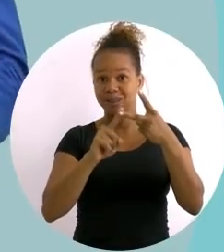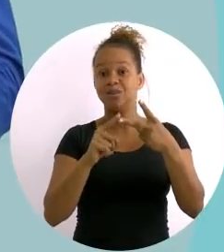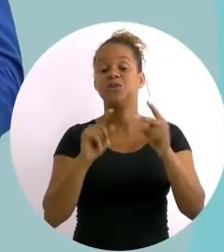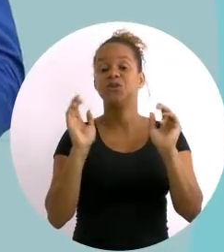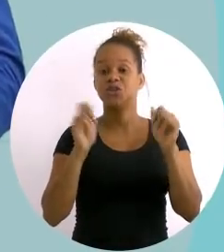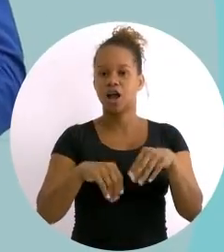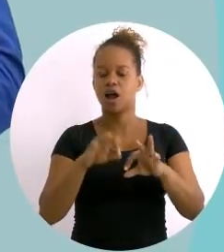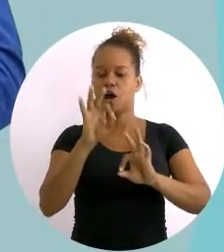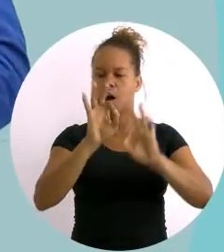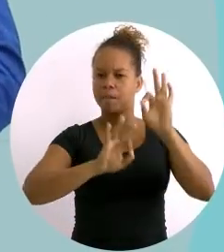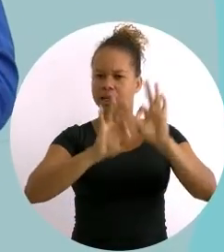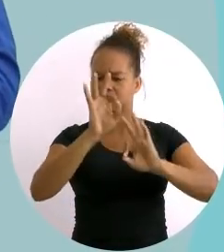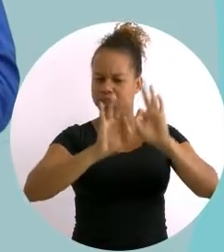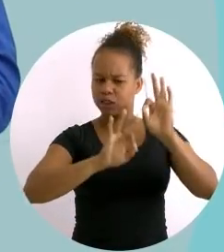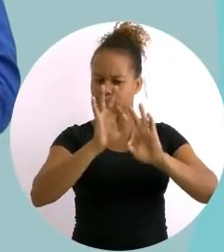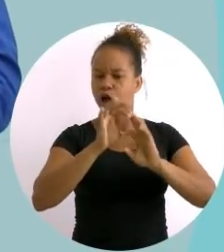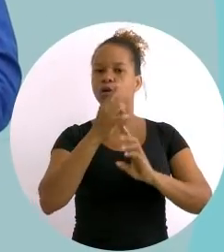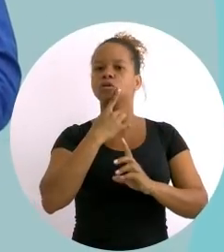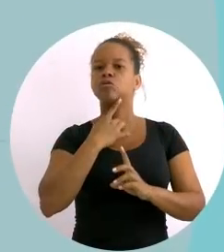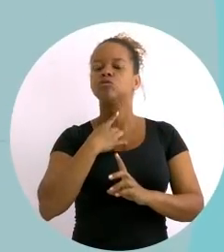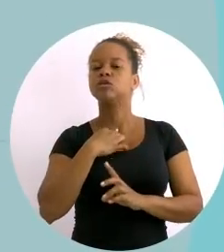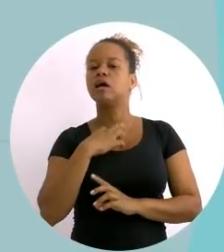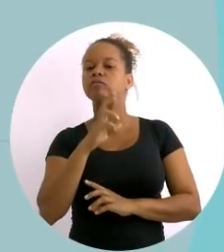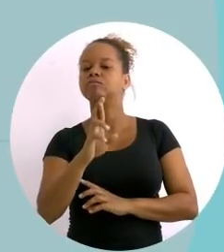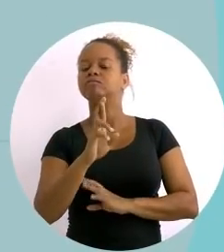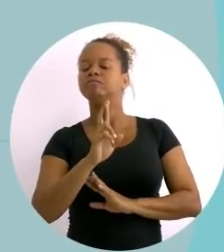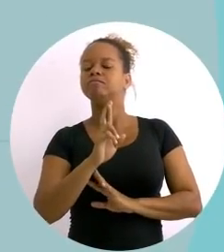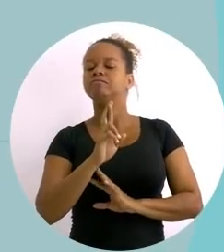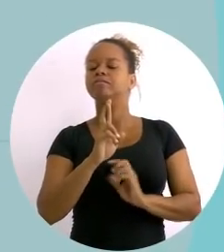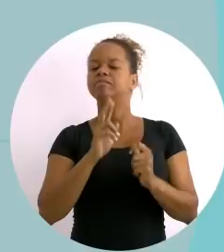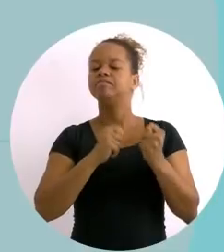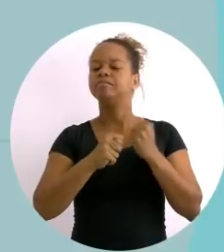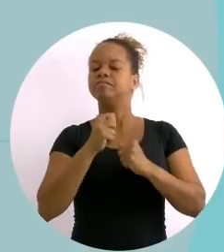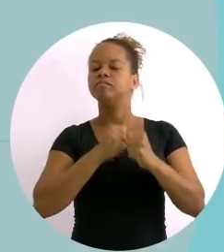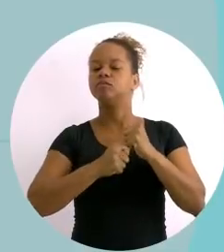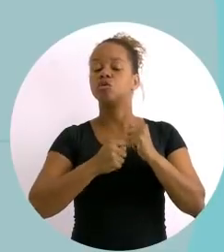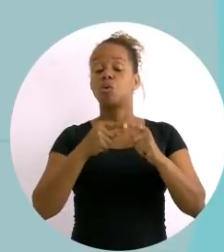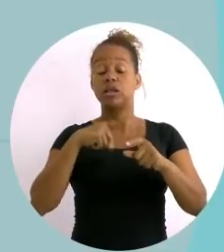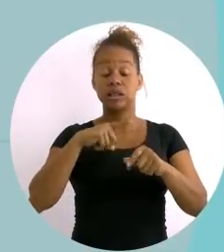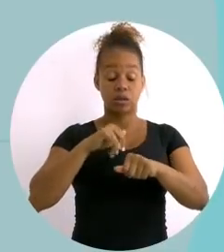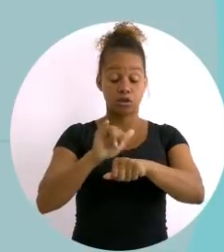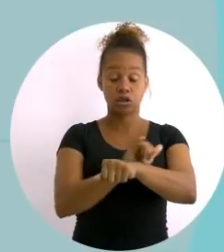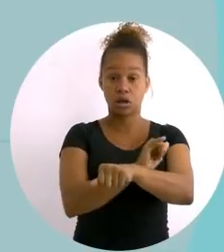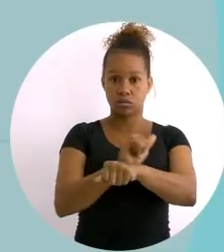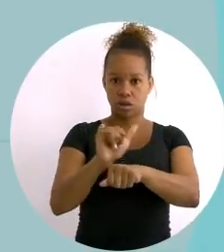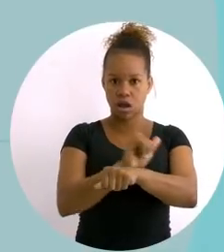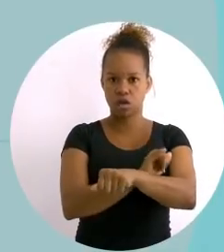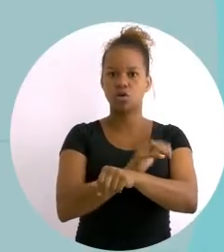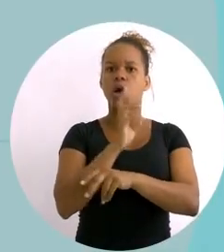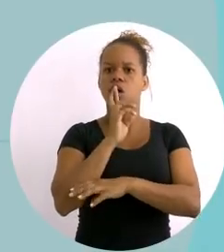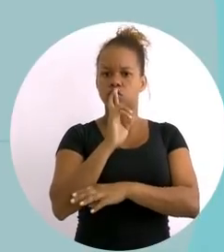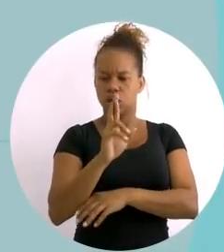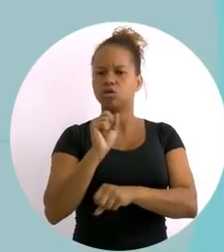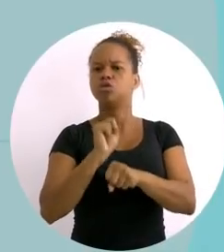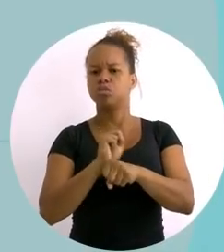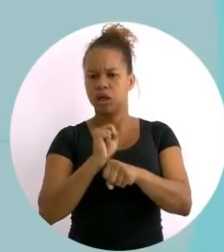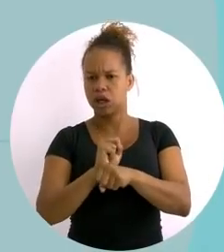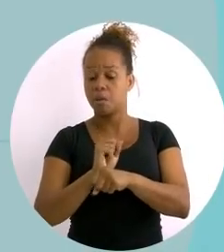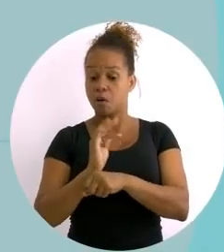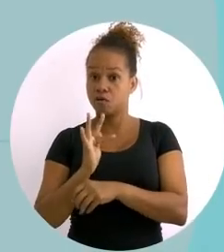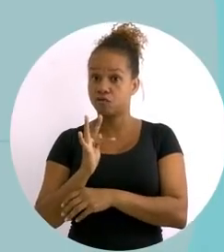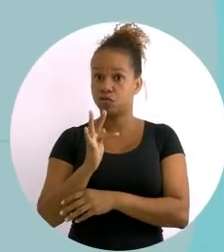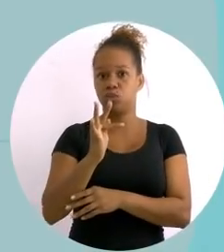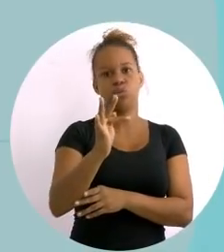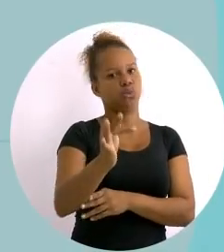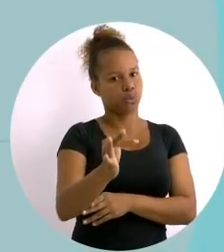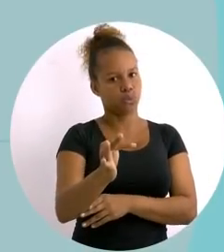seria planejar o resultado desejado. Quando se tem uma estratégia, eu falei agora há pouco, é um resultado esperado para o